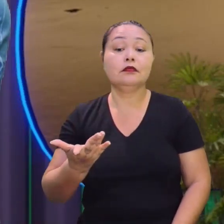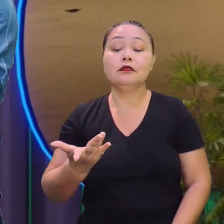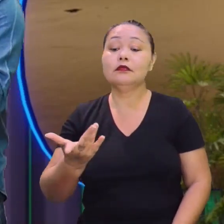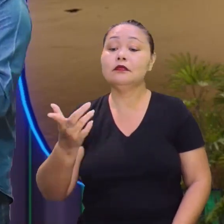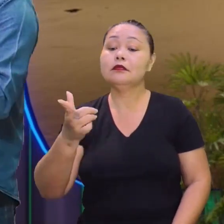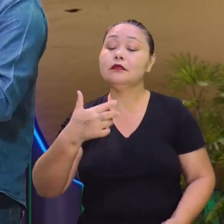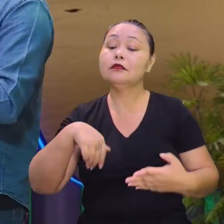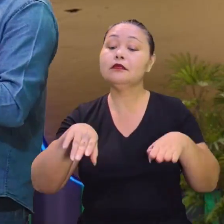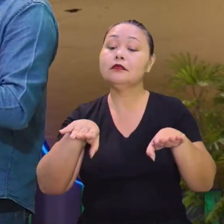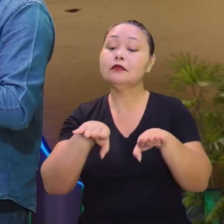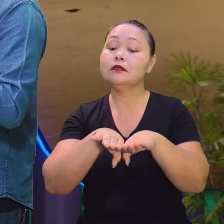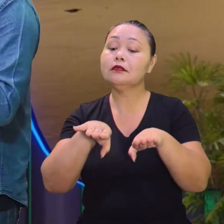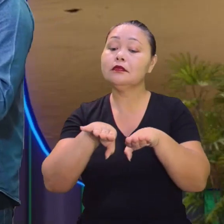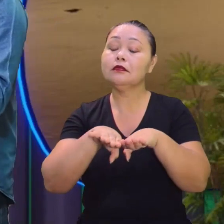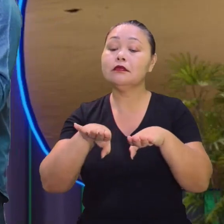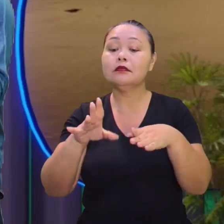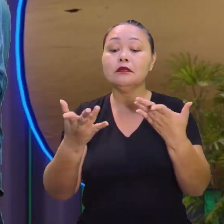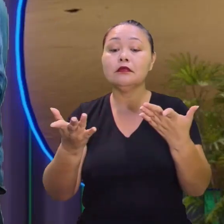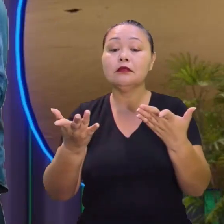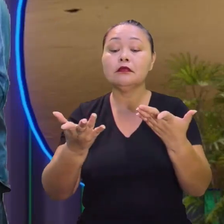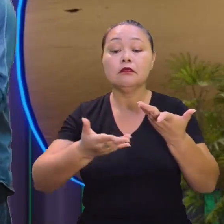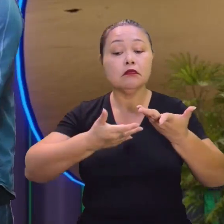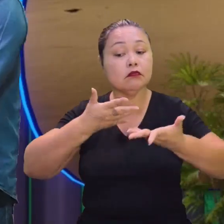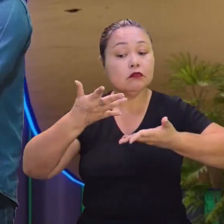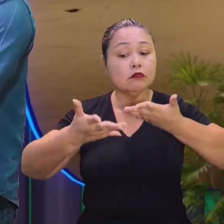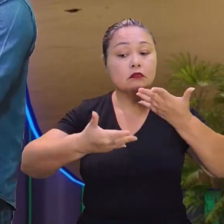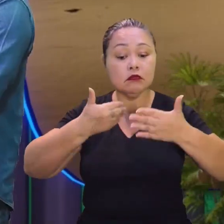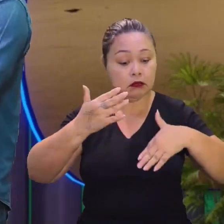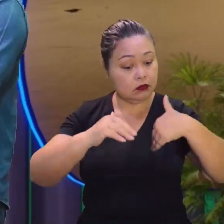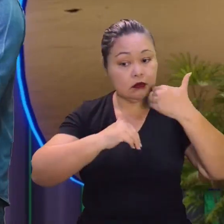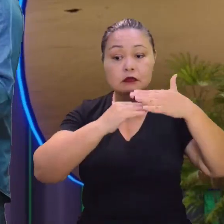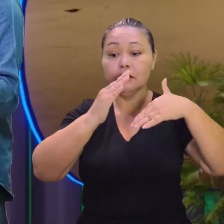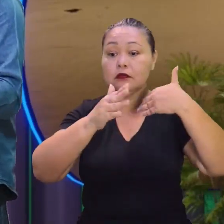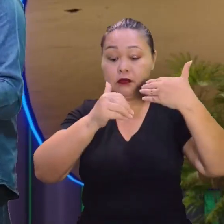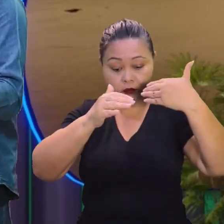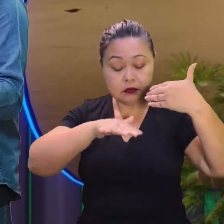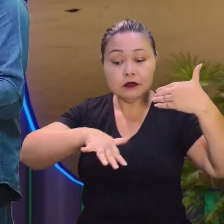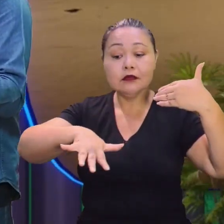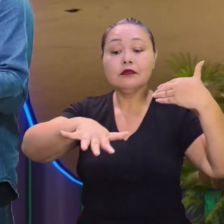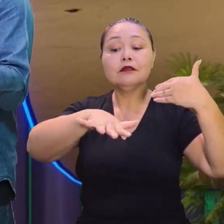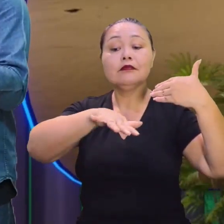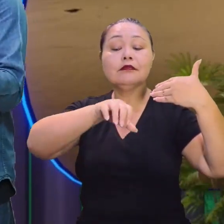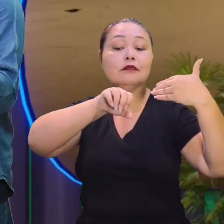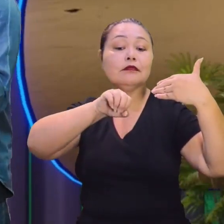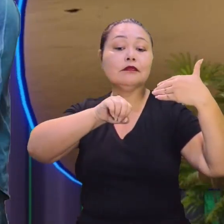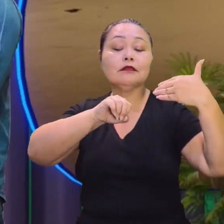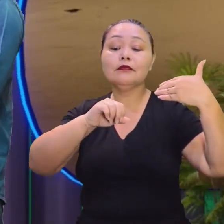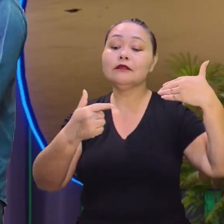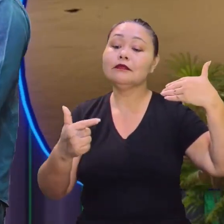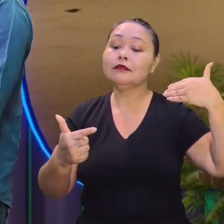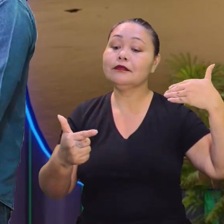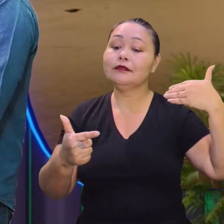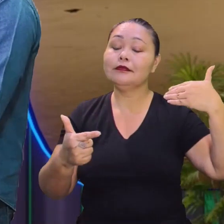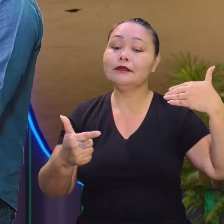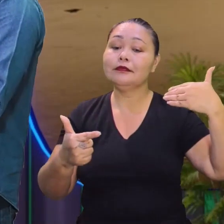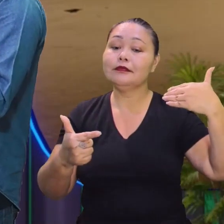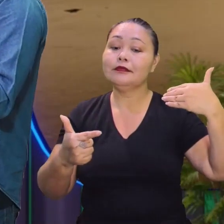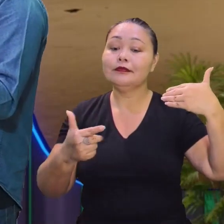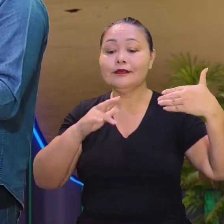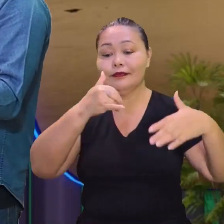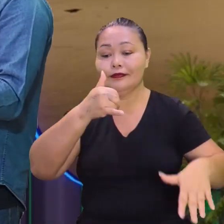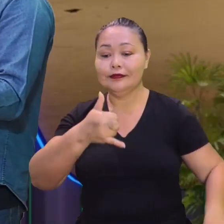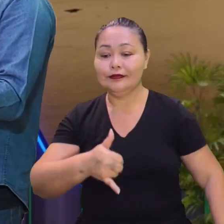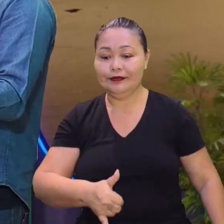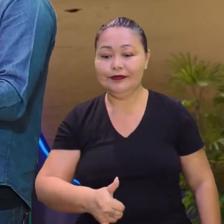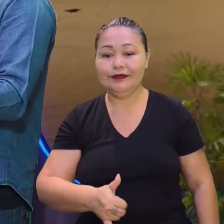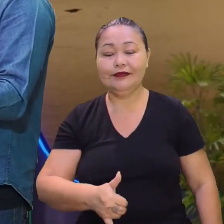que também não se pode fomentar e desenvolver uma região se nós não tivermos